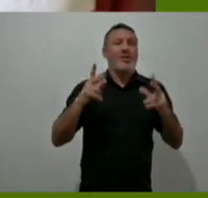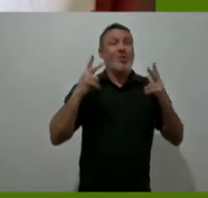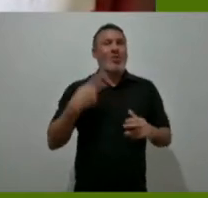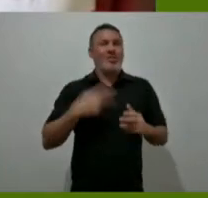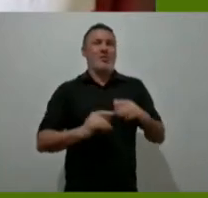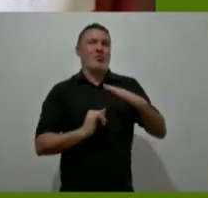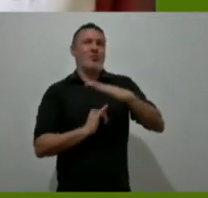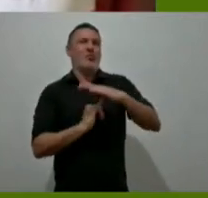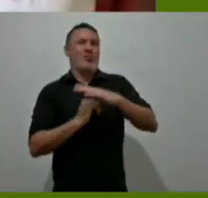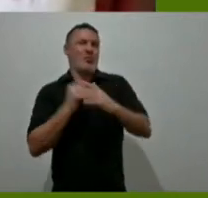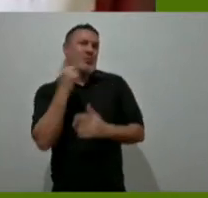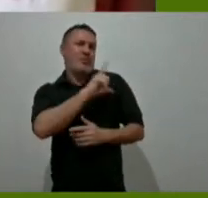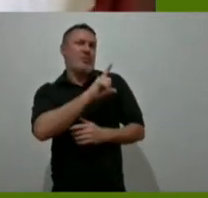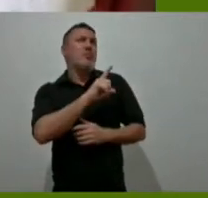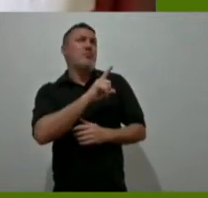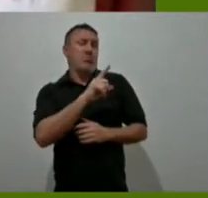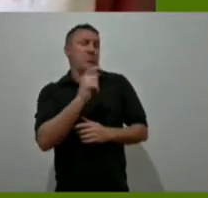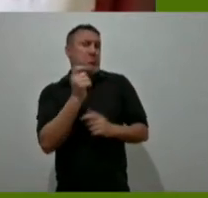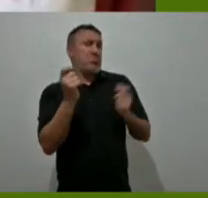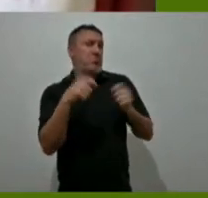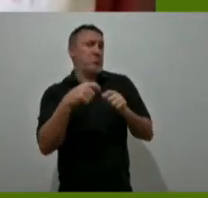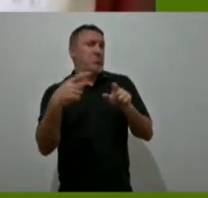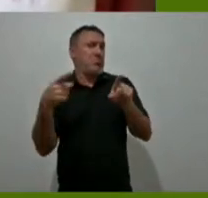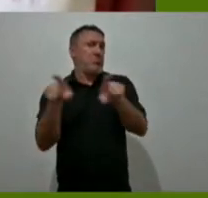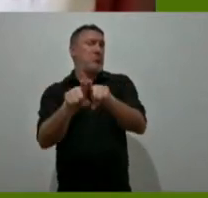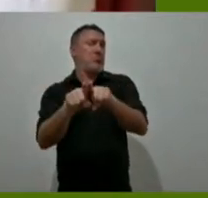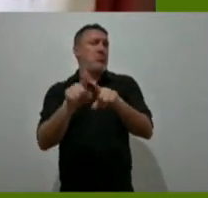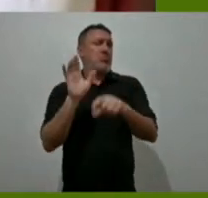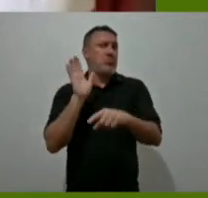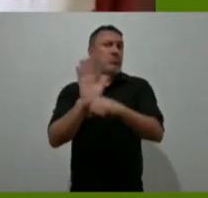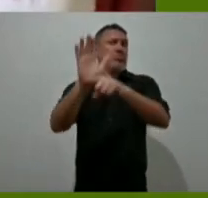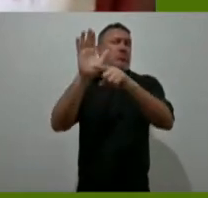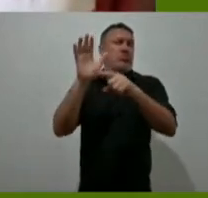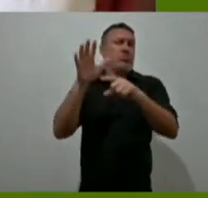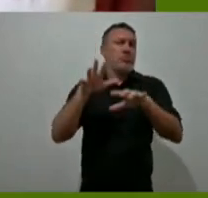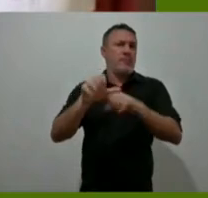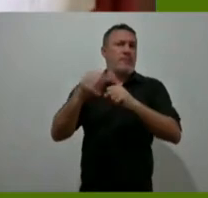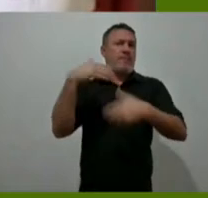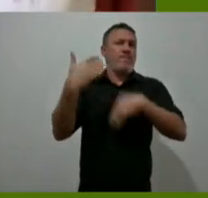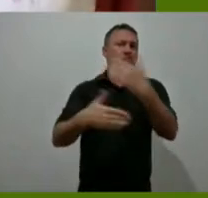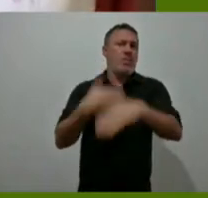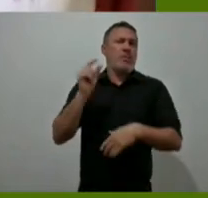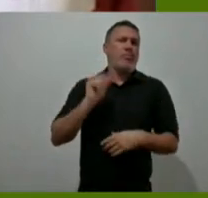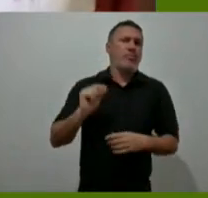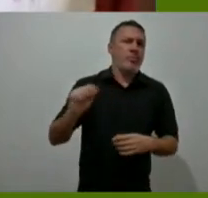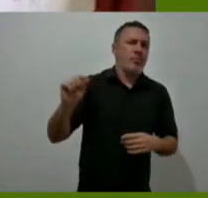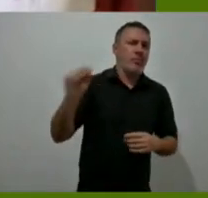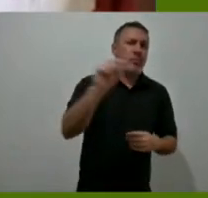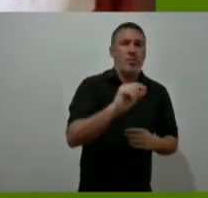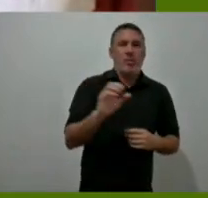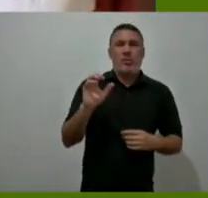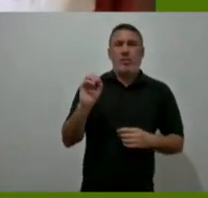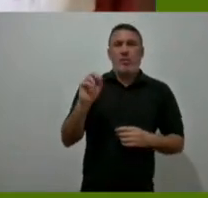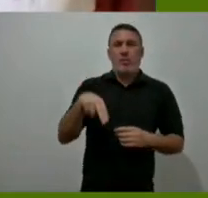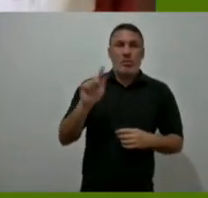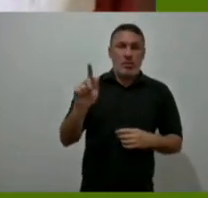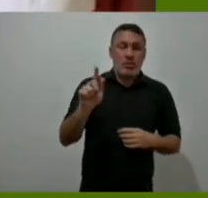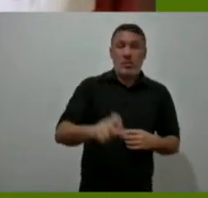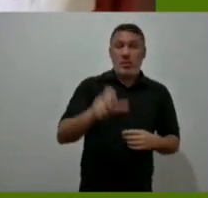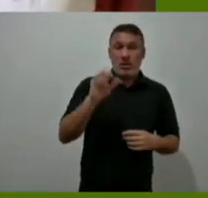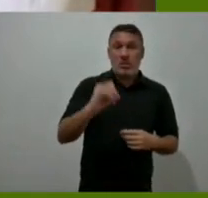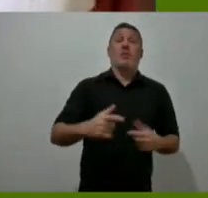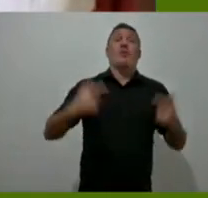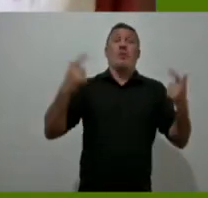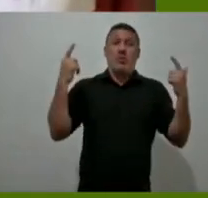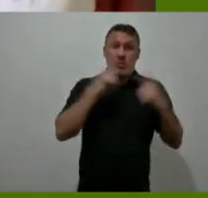poderíamos participar hoje na formação de uma série de ONGs. Se a gente fizer isso, nós vamos mudar a qualidade da